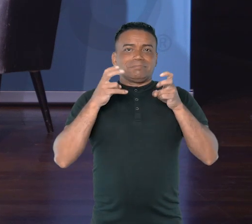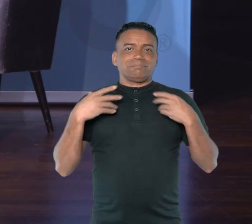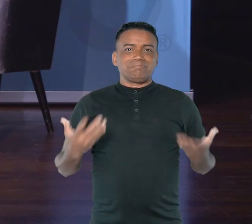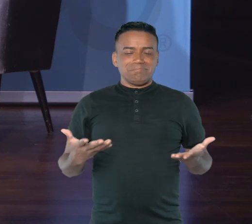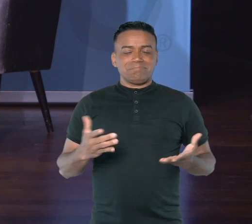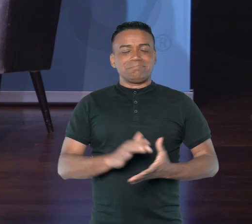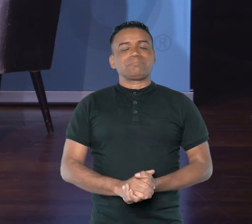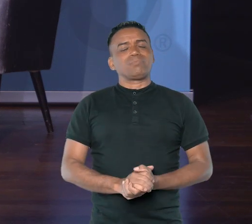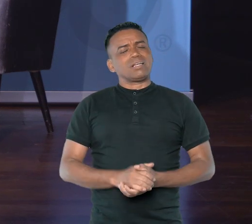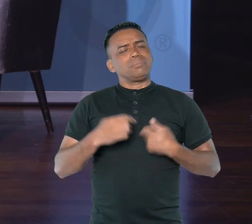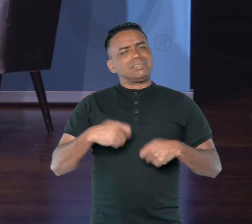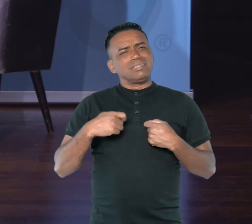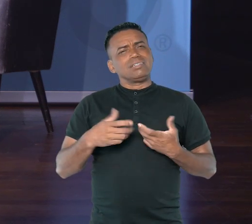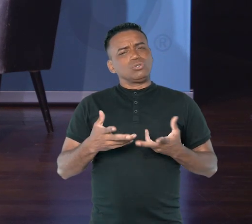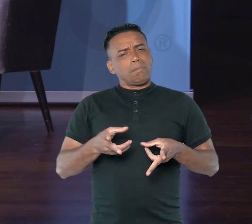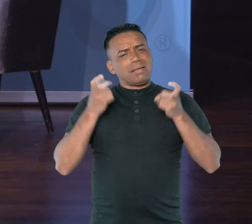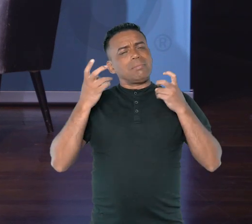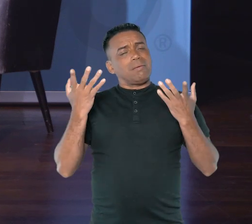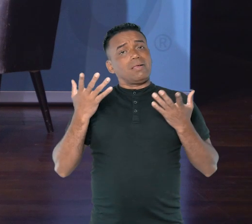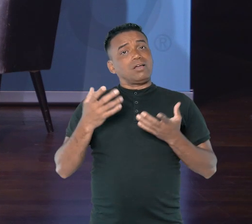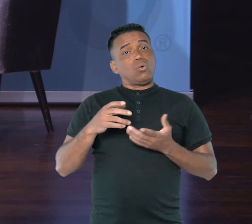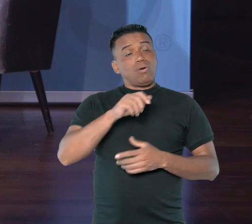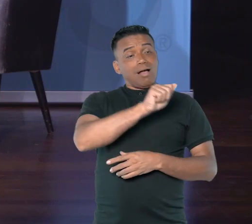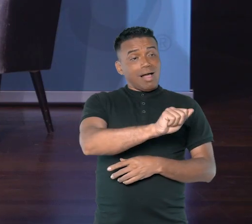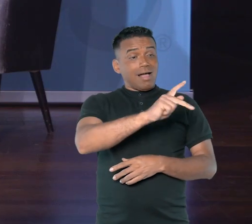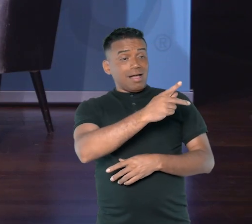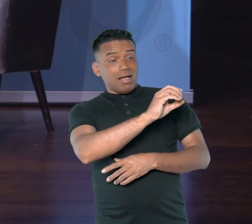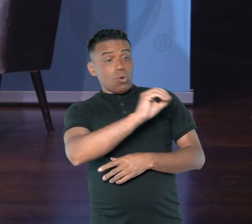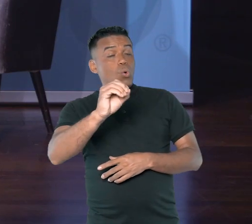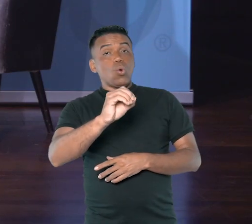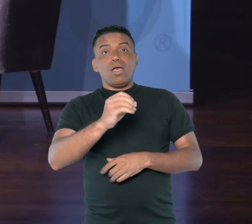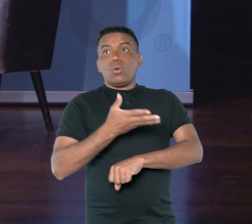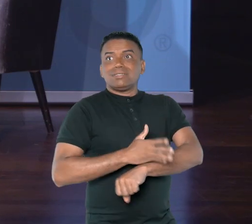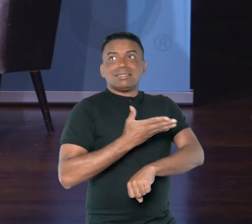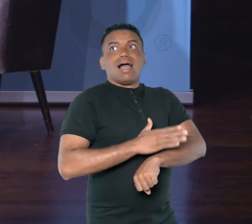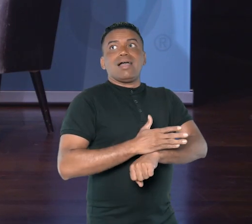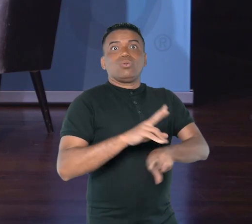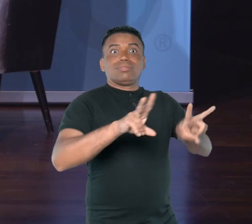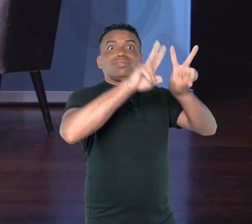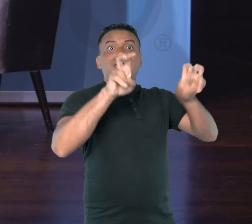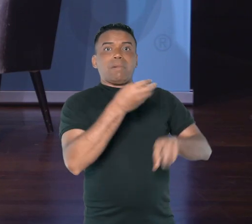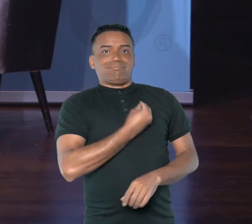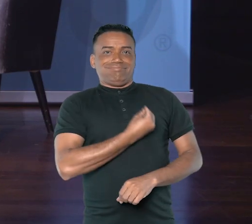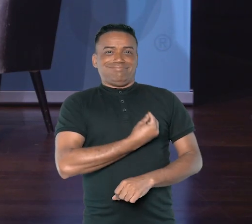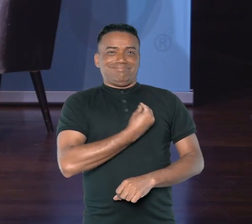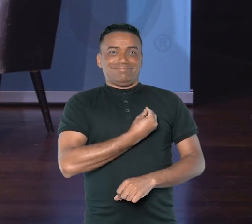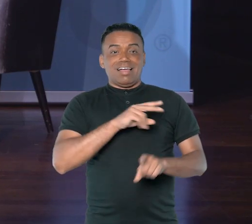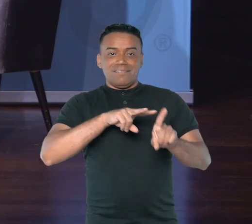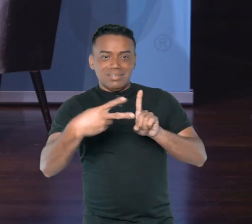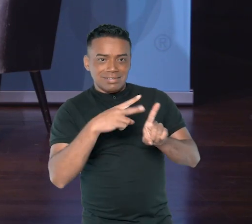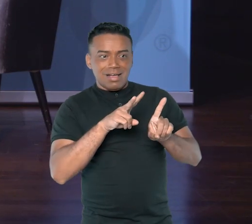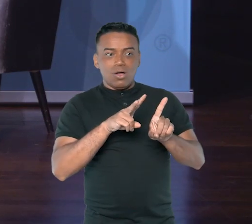irrefutável, irremediável, né? Preciso olhar para isso. Então, eu acho que Arro é um ensaio sobre a vida a partir da perspectiva